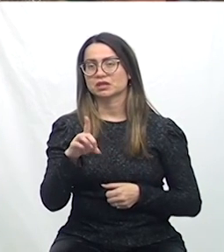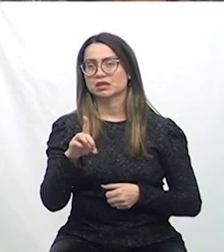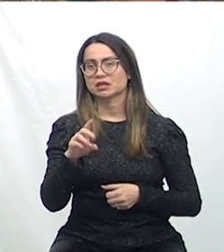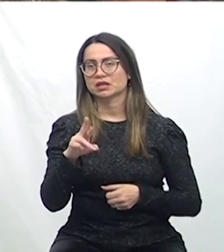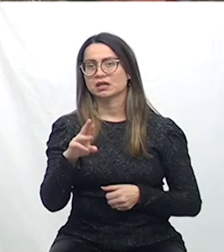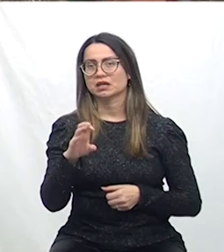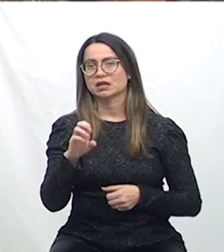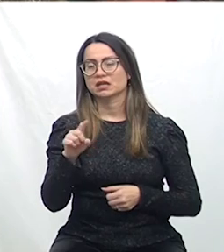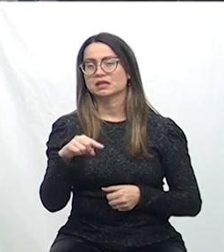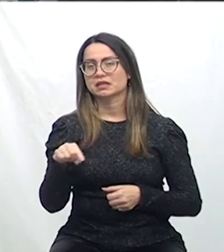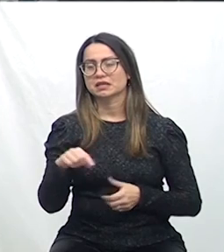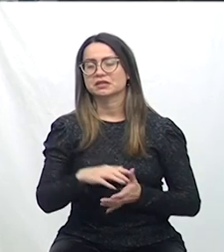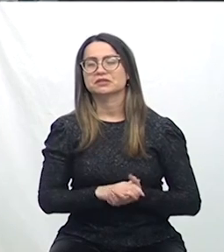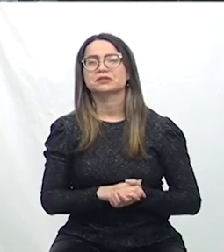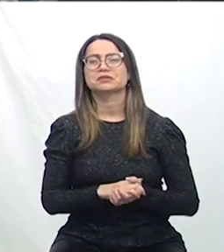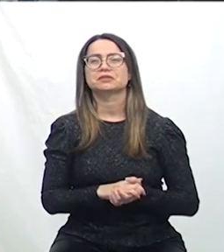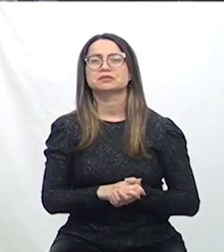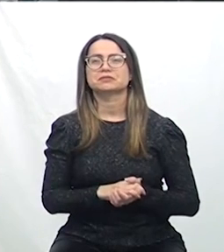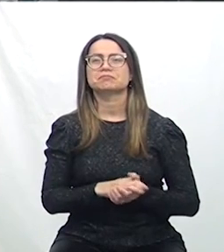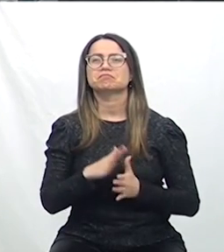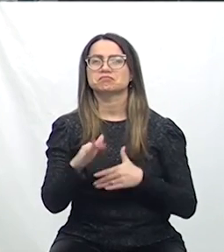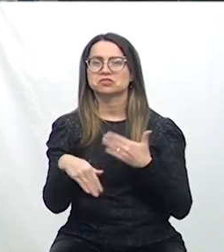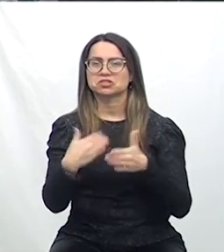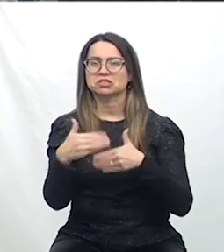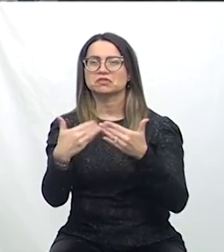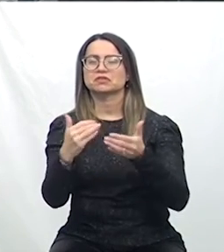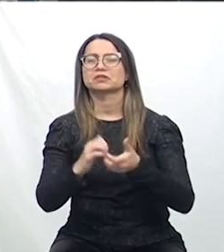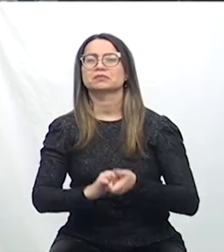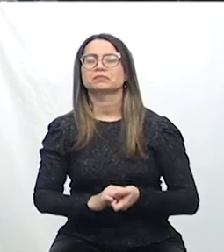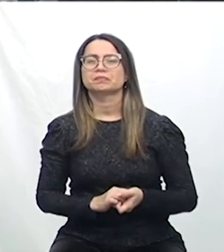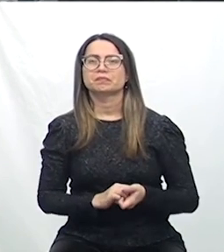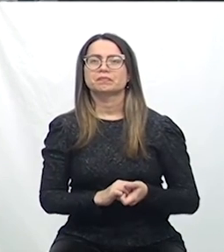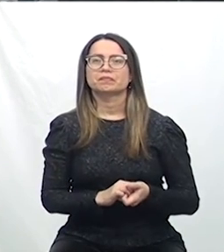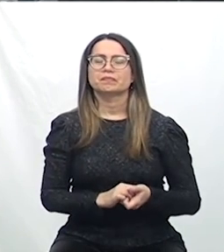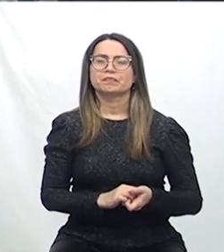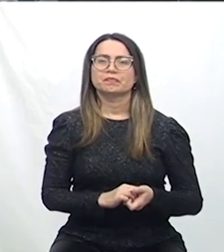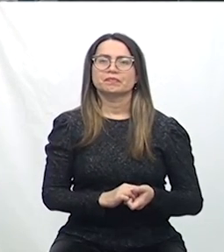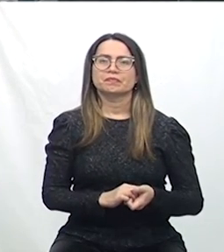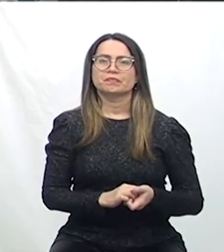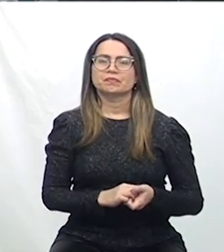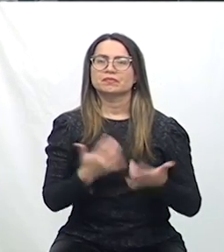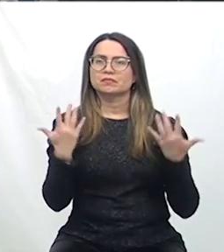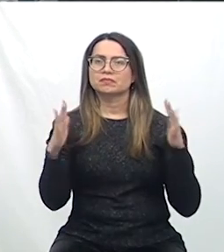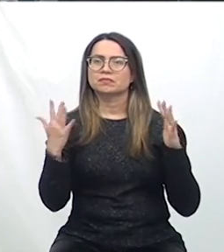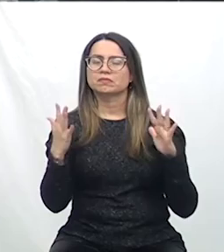desenvolvido por vocês. A moção continua em discussão.